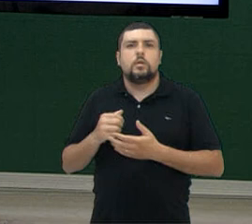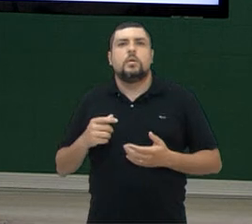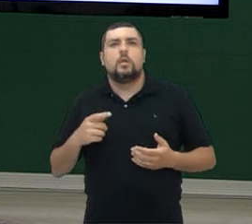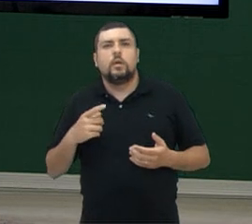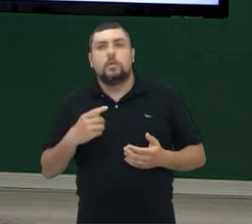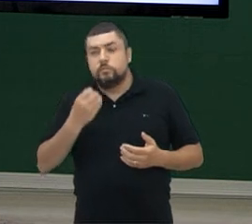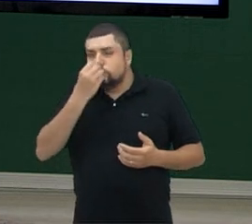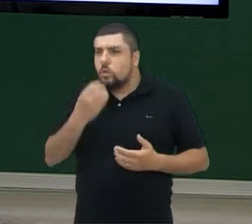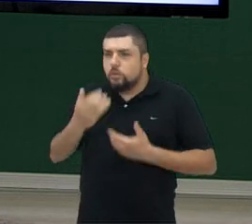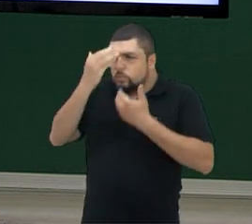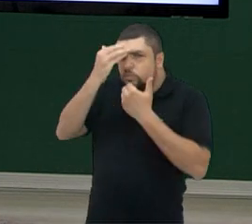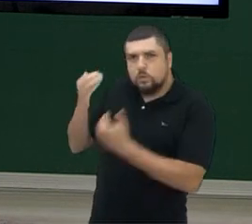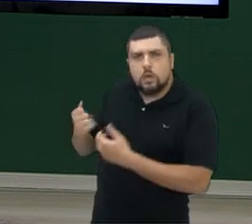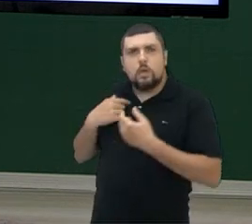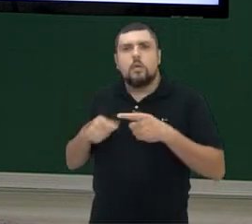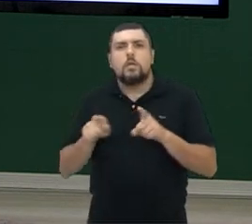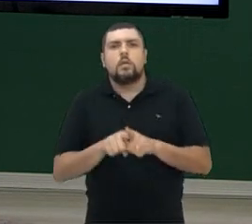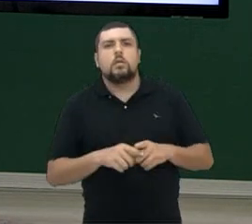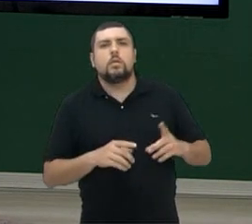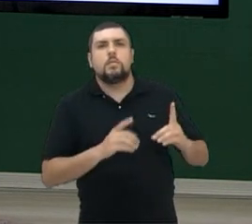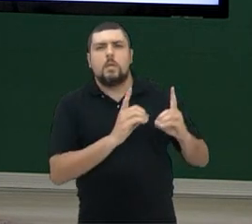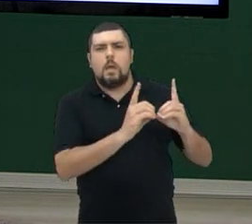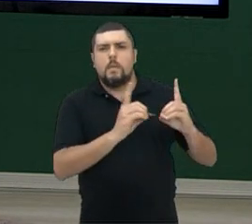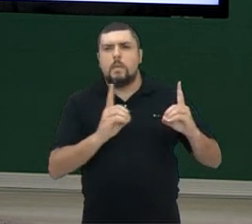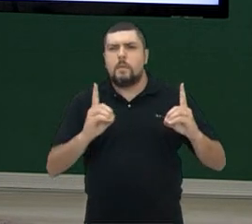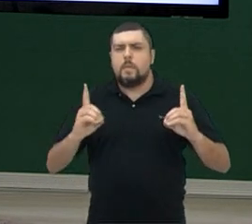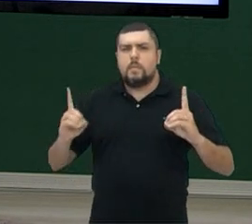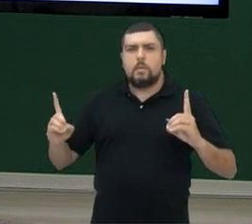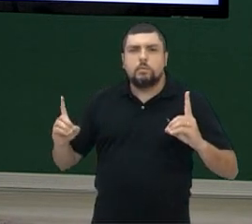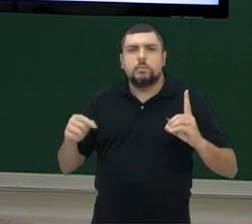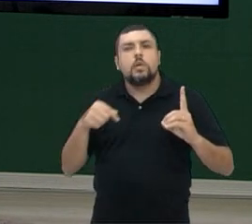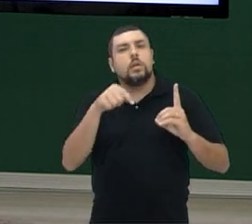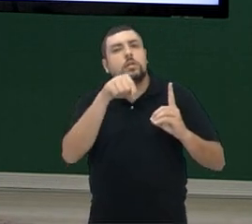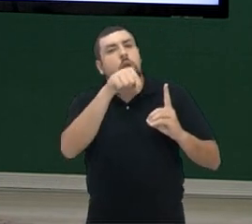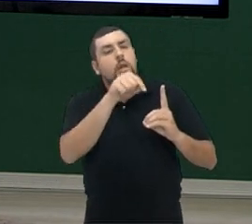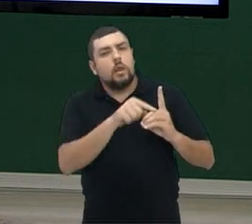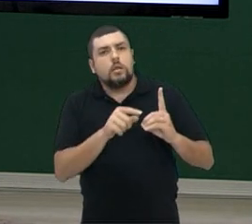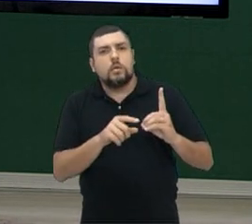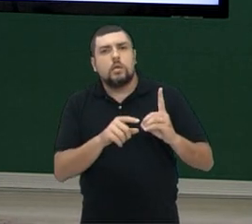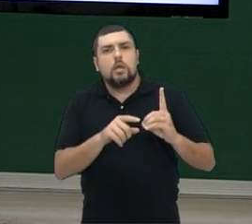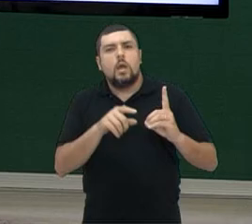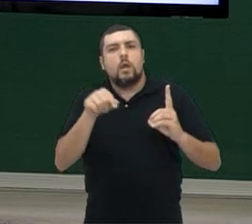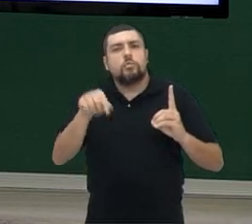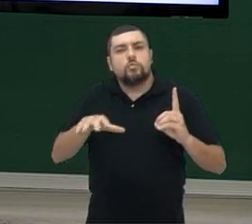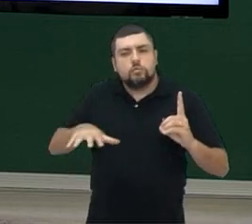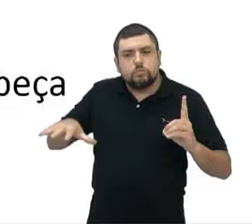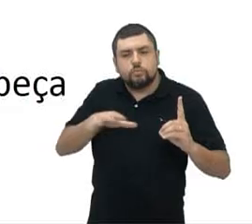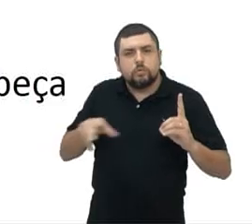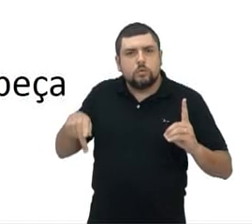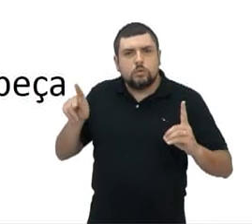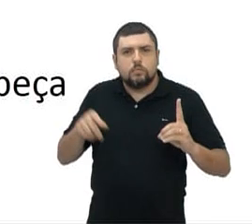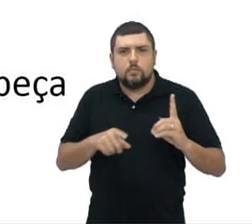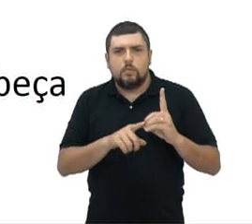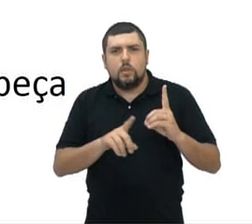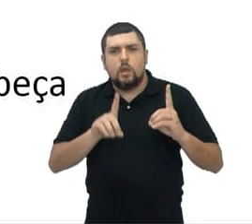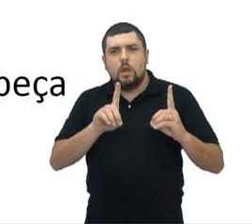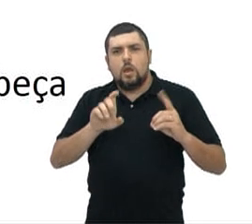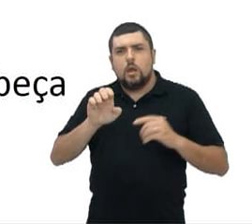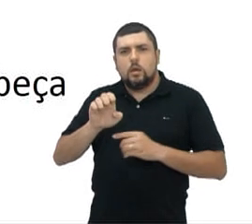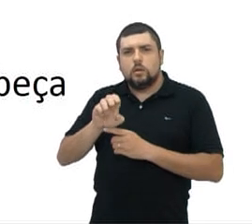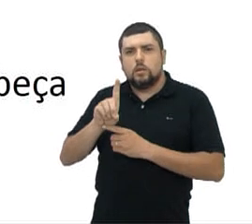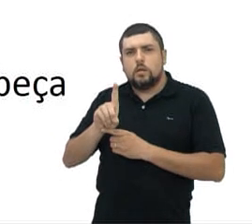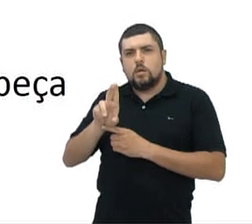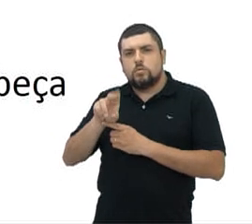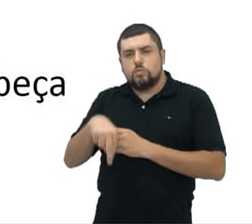né, deuses egípcios e deuses cushitas que eram reverenciados, os principais deuses. Dedum, senhor da